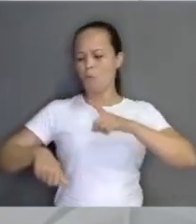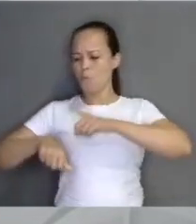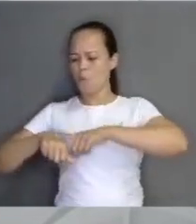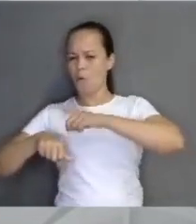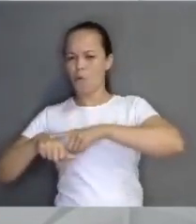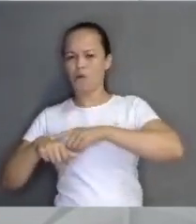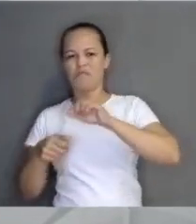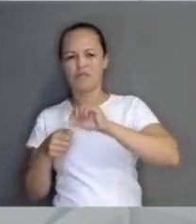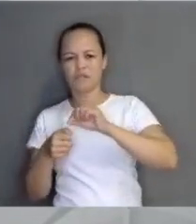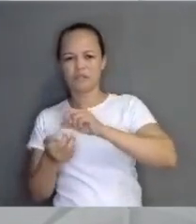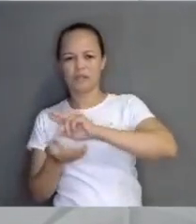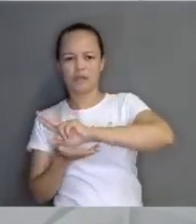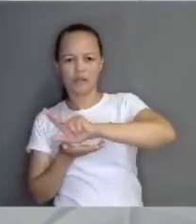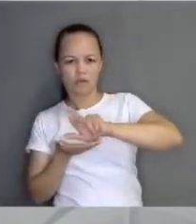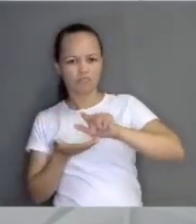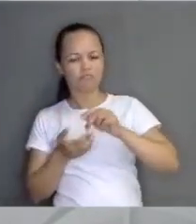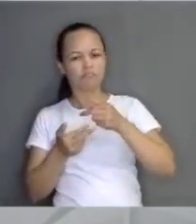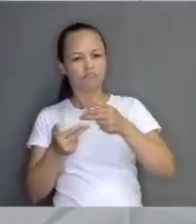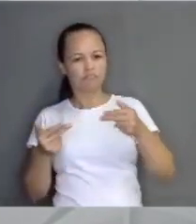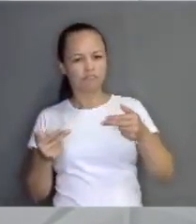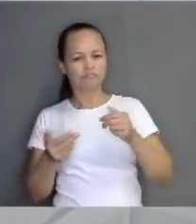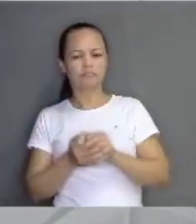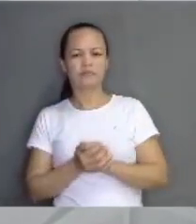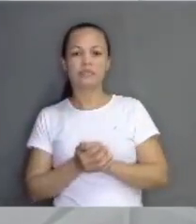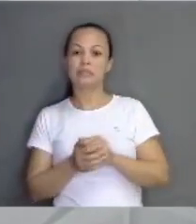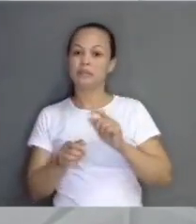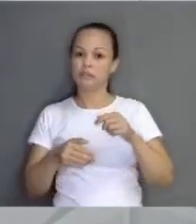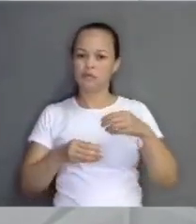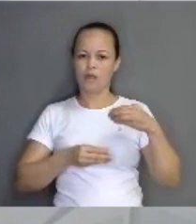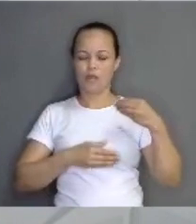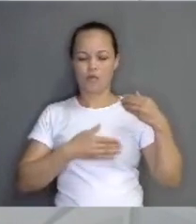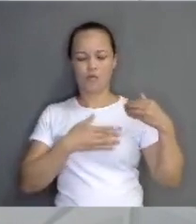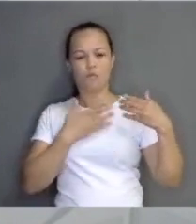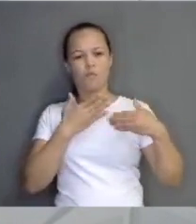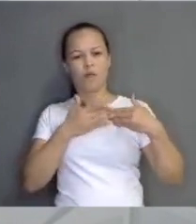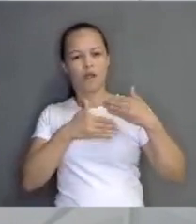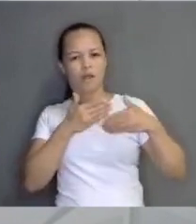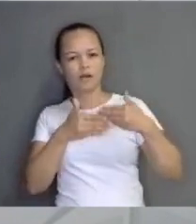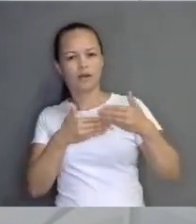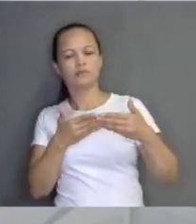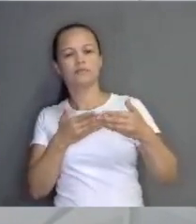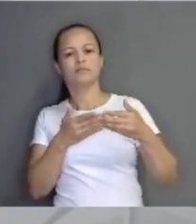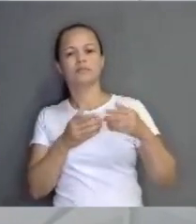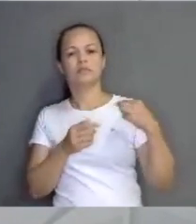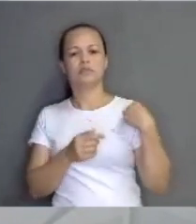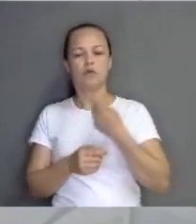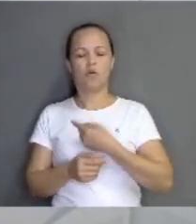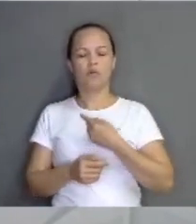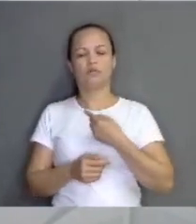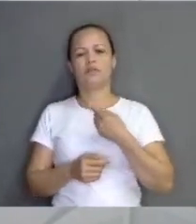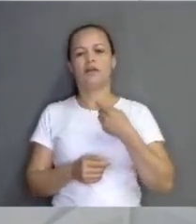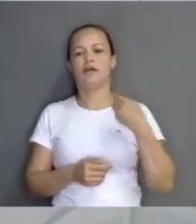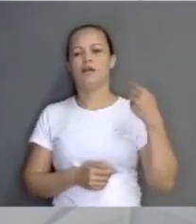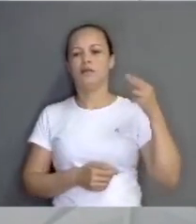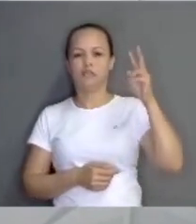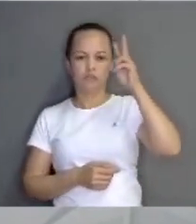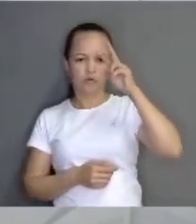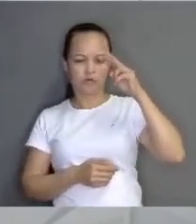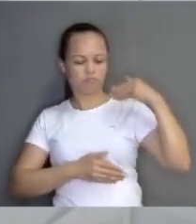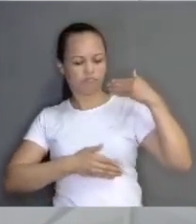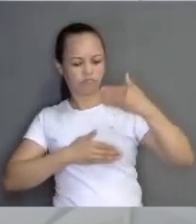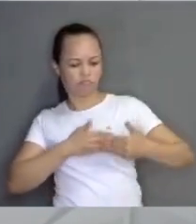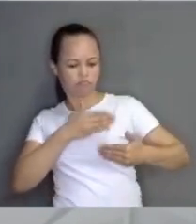Então, isso é uma herança de nossa história, que, querendo ou não, vai se passar de geração